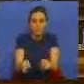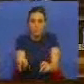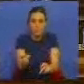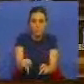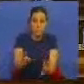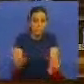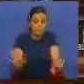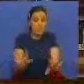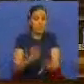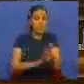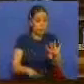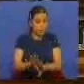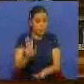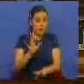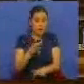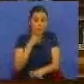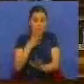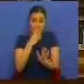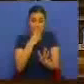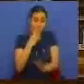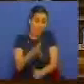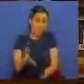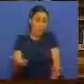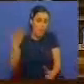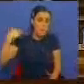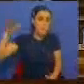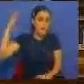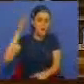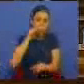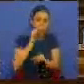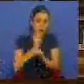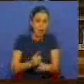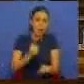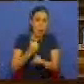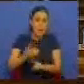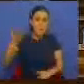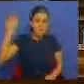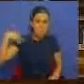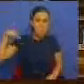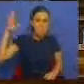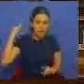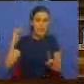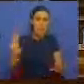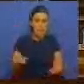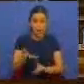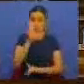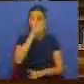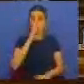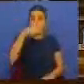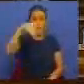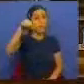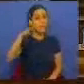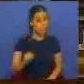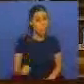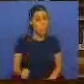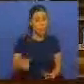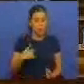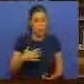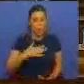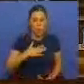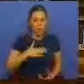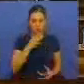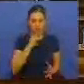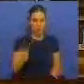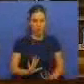São feitas até referências ao passado. E eu, de passado e em relação ao Governo do Partido Socialista, não quero